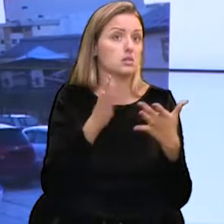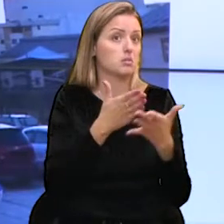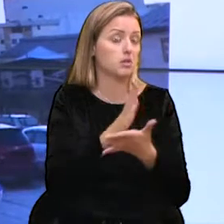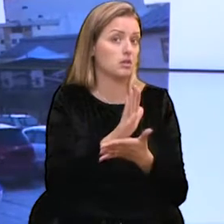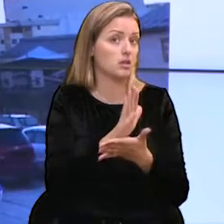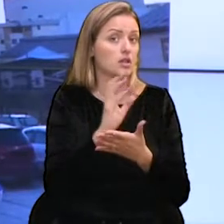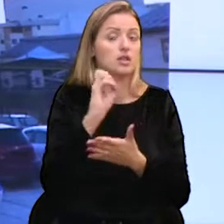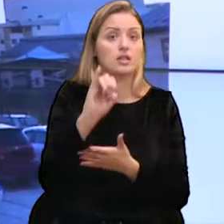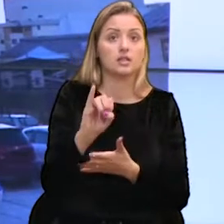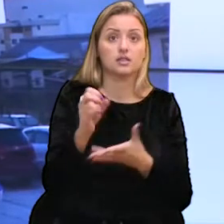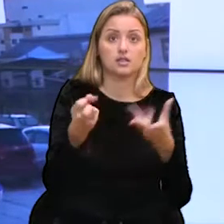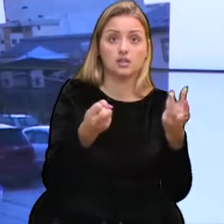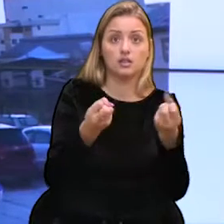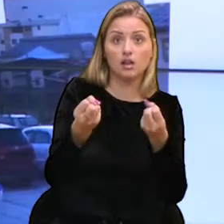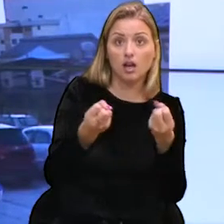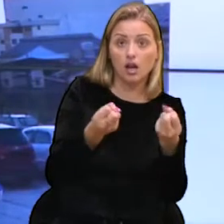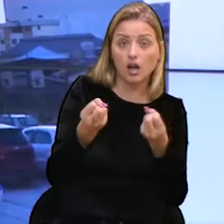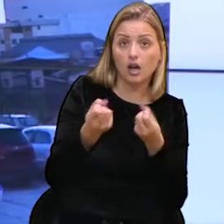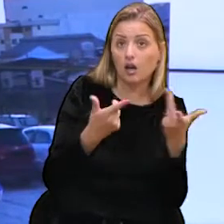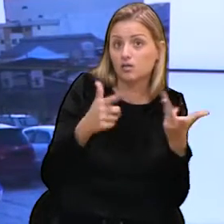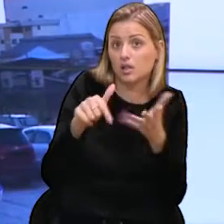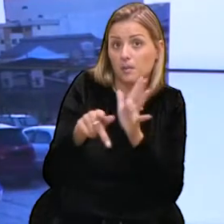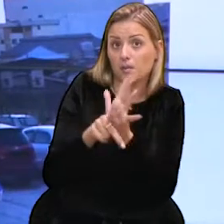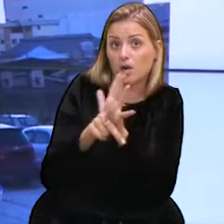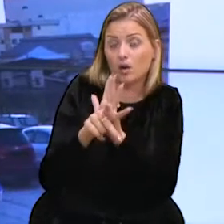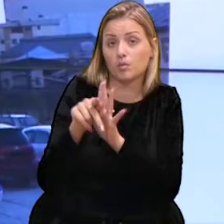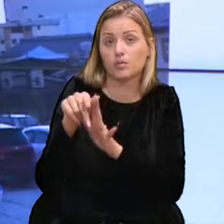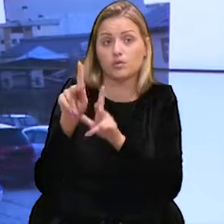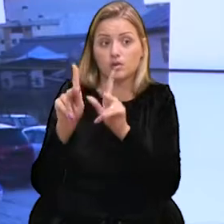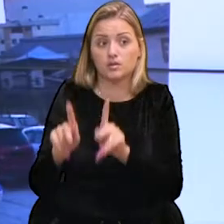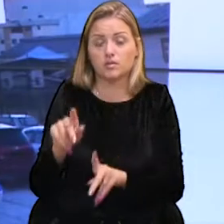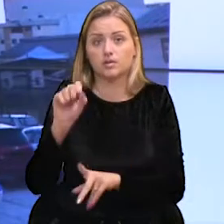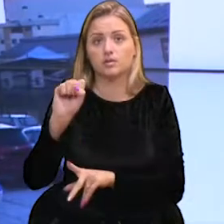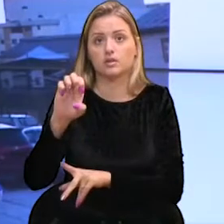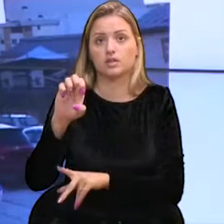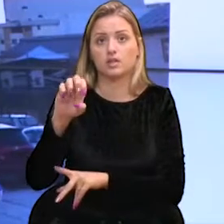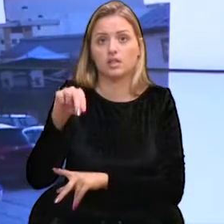Se esses veículos são dos senegaleses.